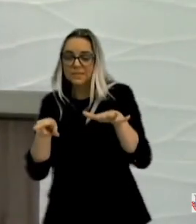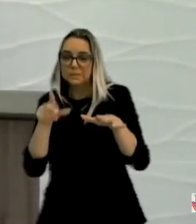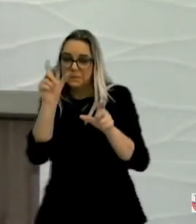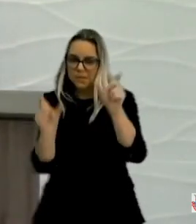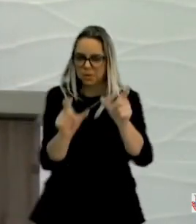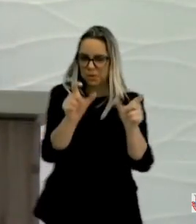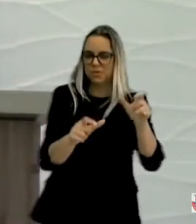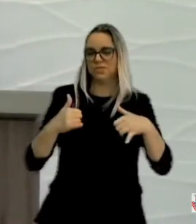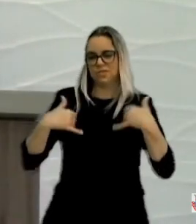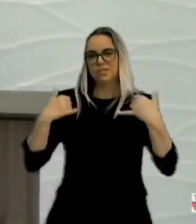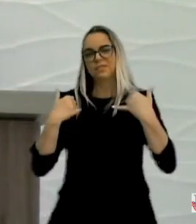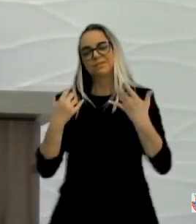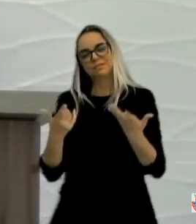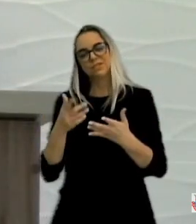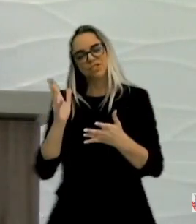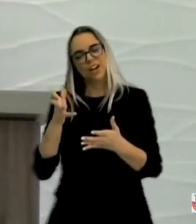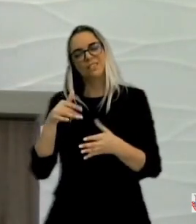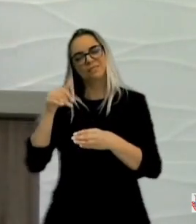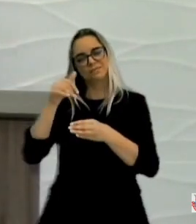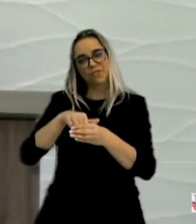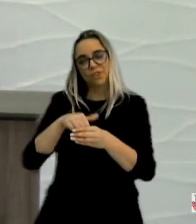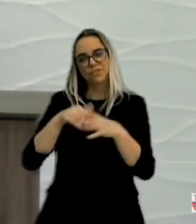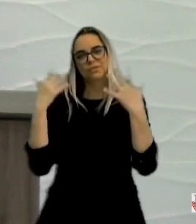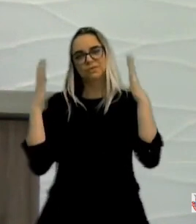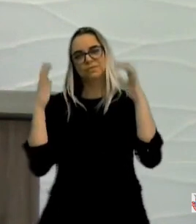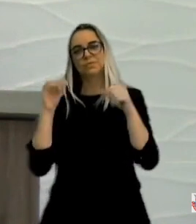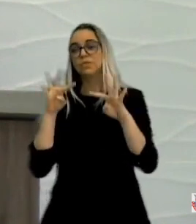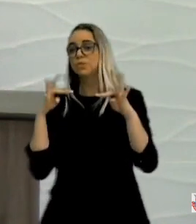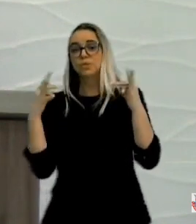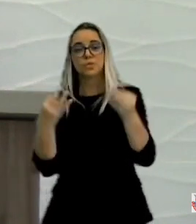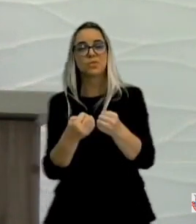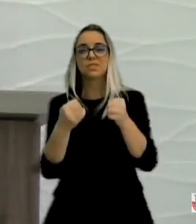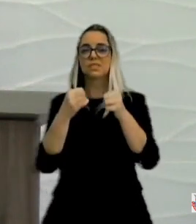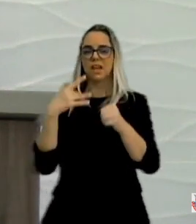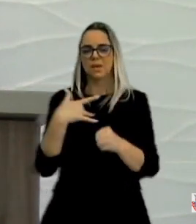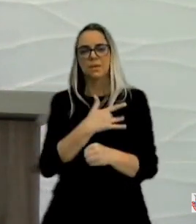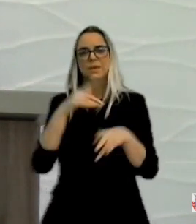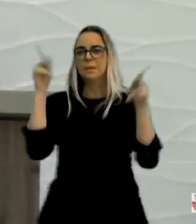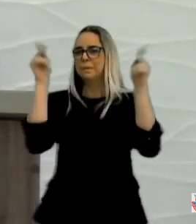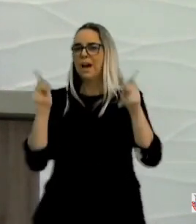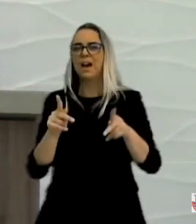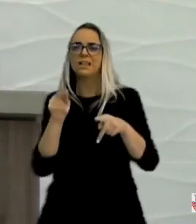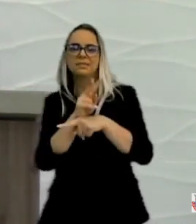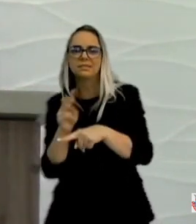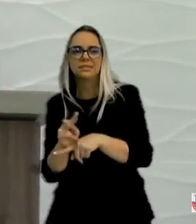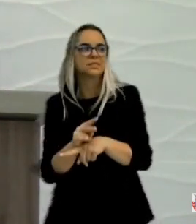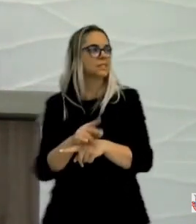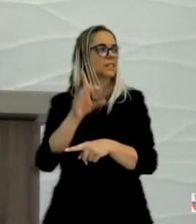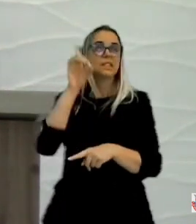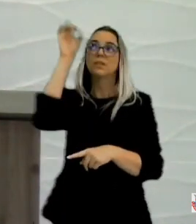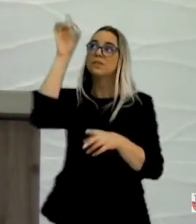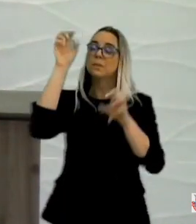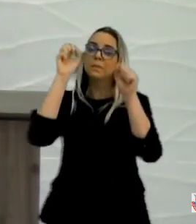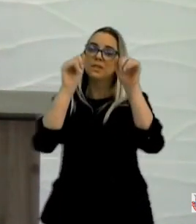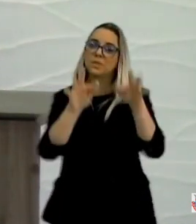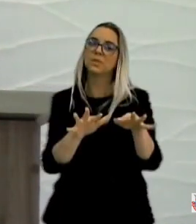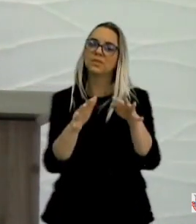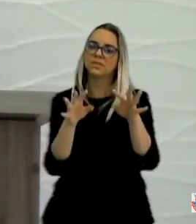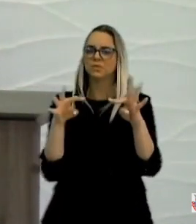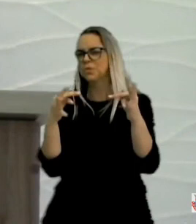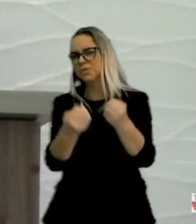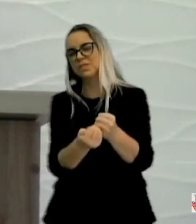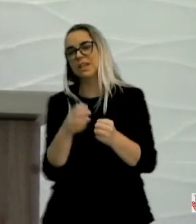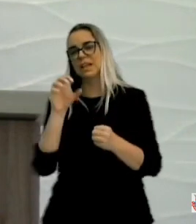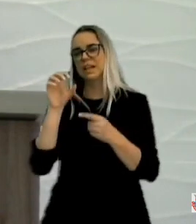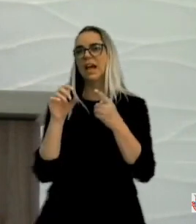de congratulação, e desejar a todos muita saúde, paz, livramento, que Deus abençoe todos vocês. Foi Sandro,